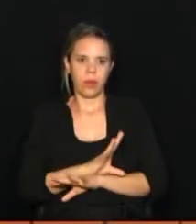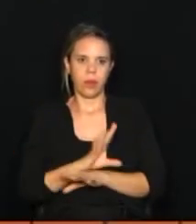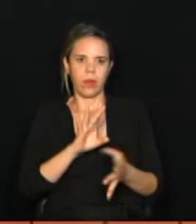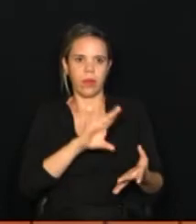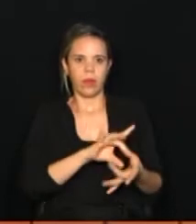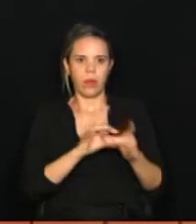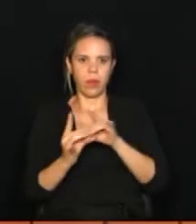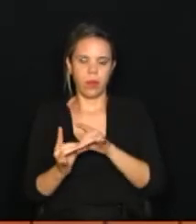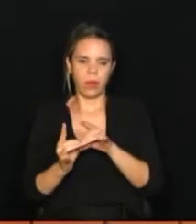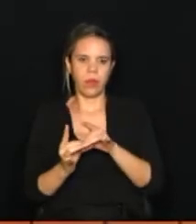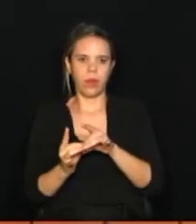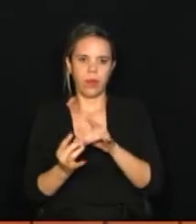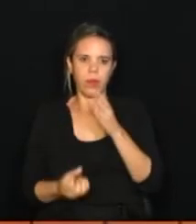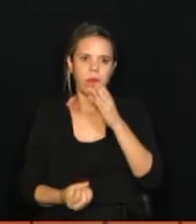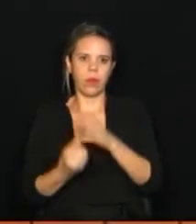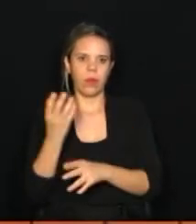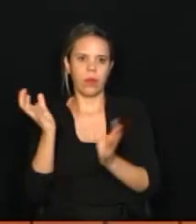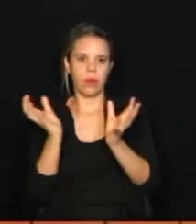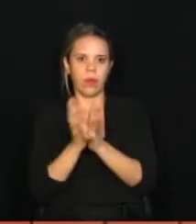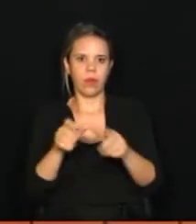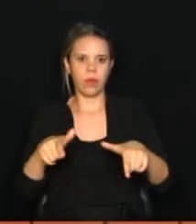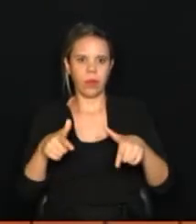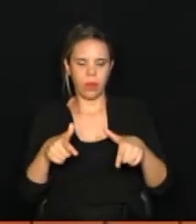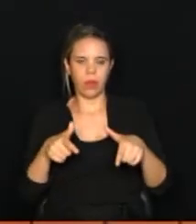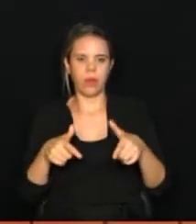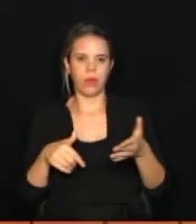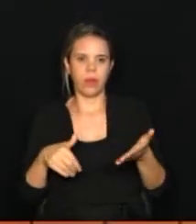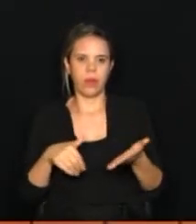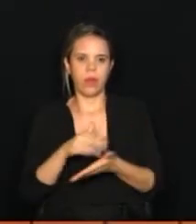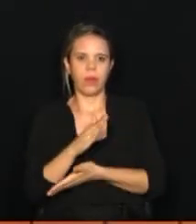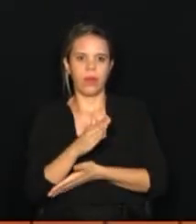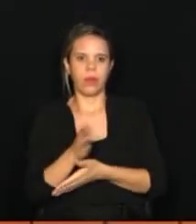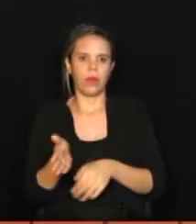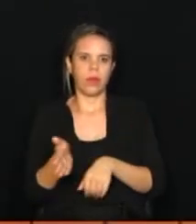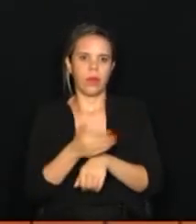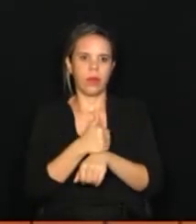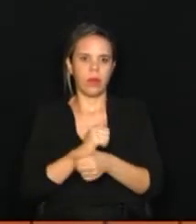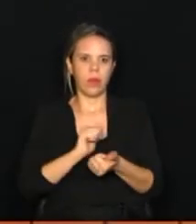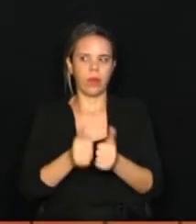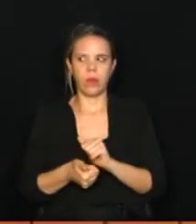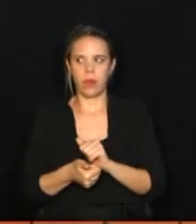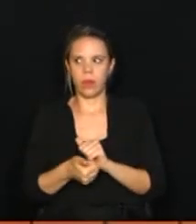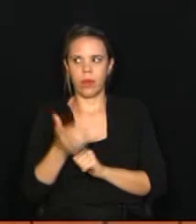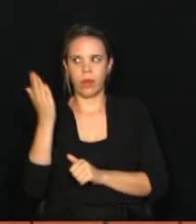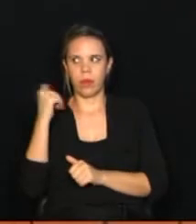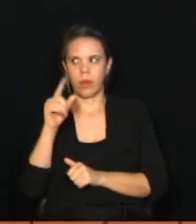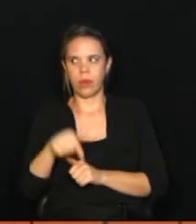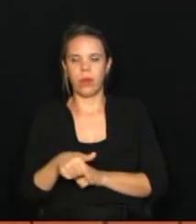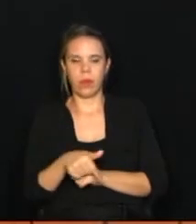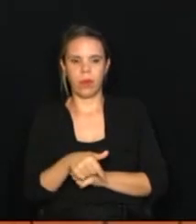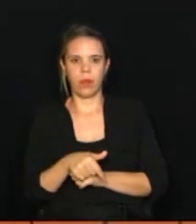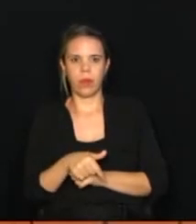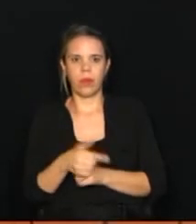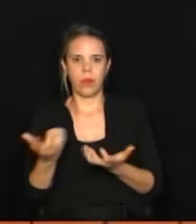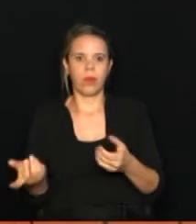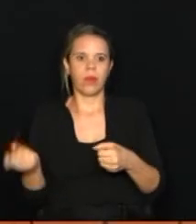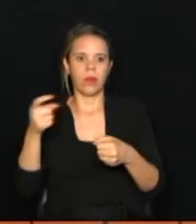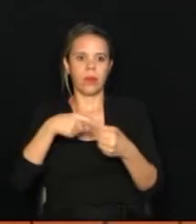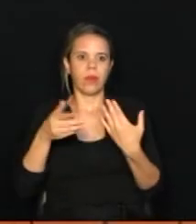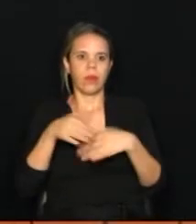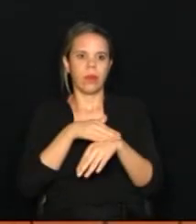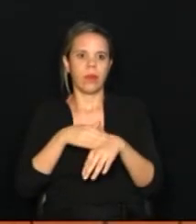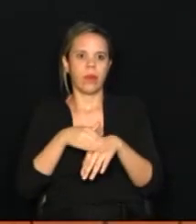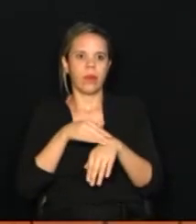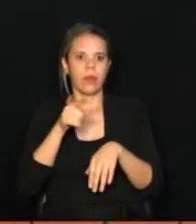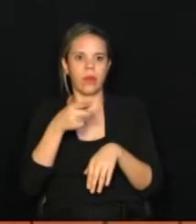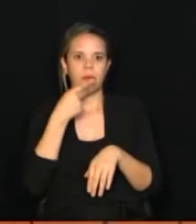liga, acontecendo o título, sendo eliminado antes, faz parte do esporte, a gente sabe disso, mas quero voltar a conversar com você